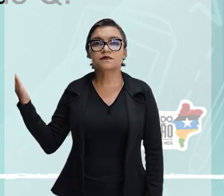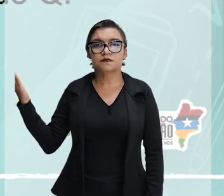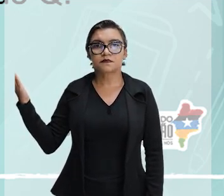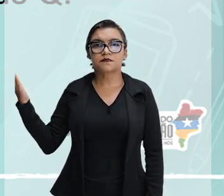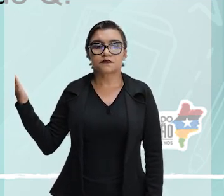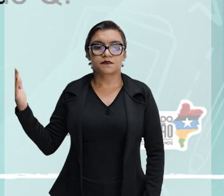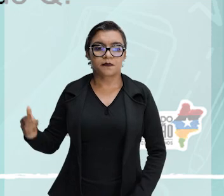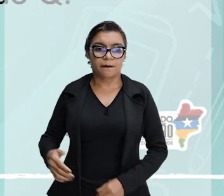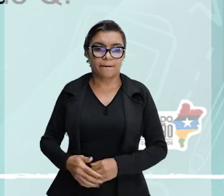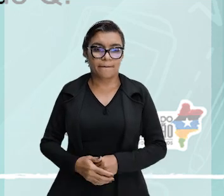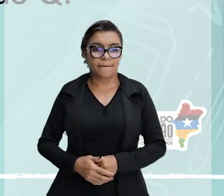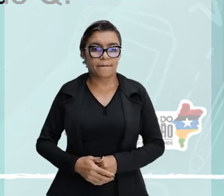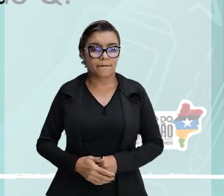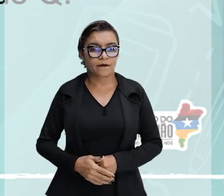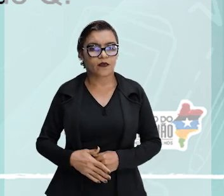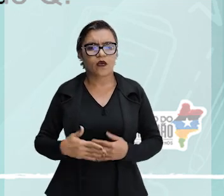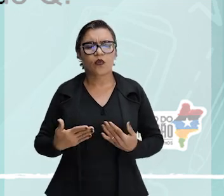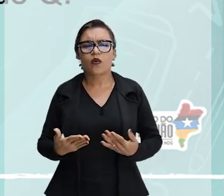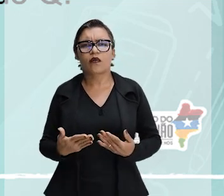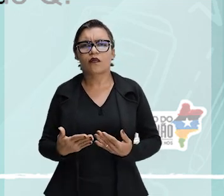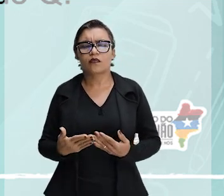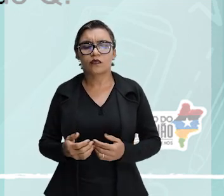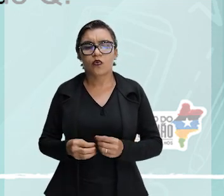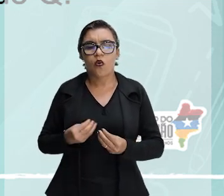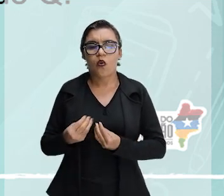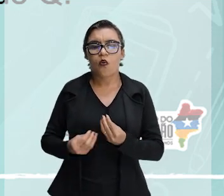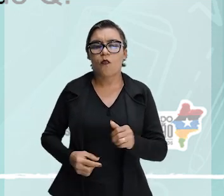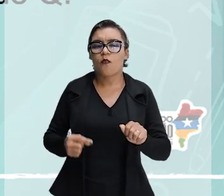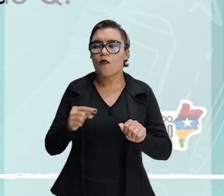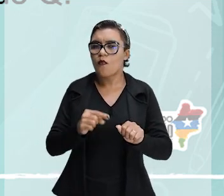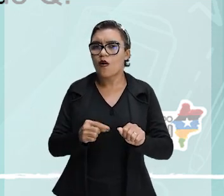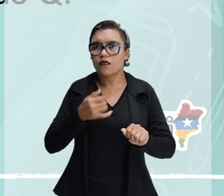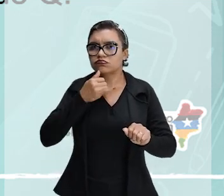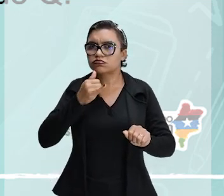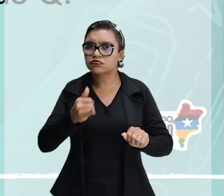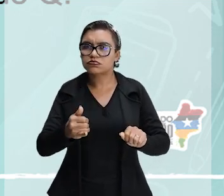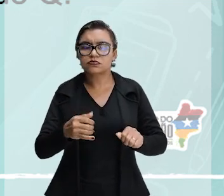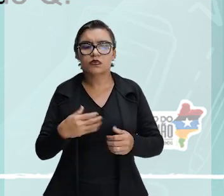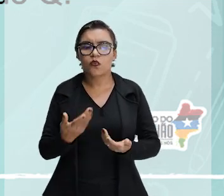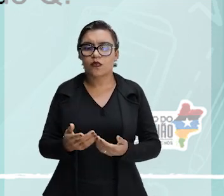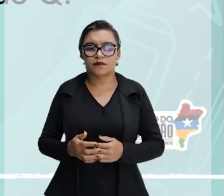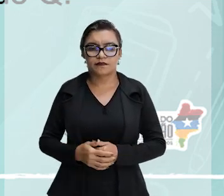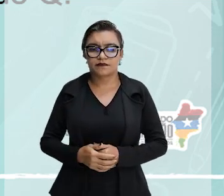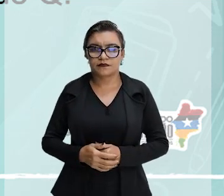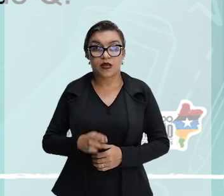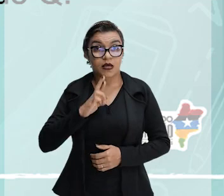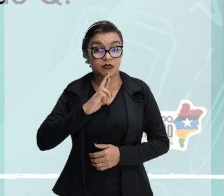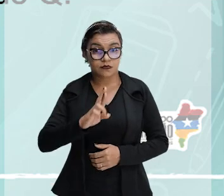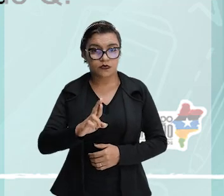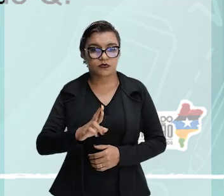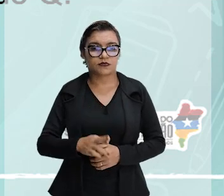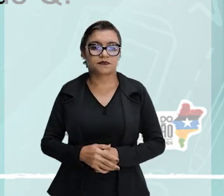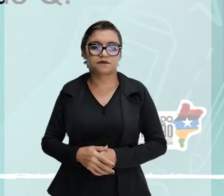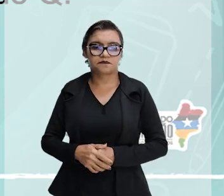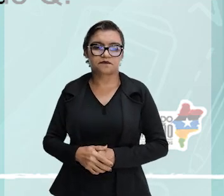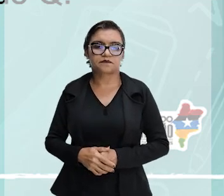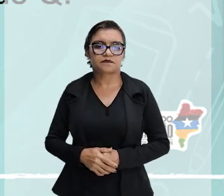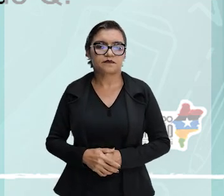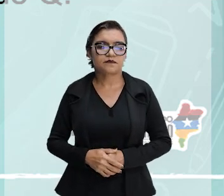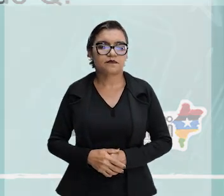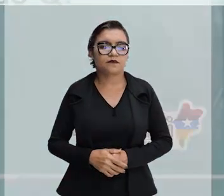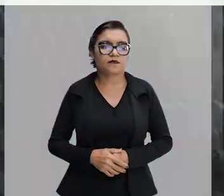separa-se A de B. Qual a carga final da esfera A? Certo? Dê sua resposta em função de quê? Então vamos